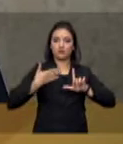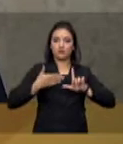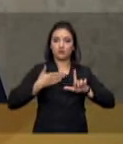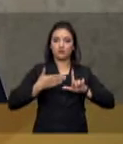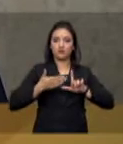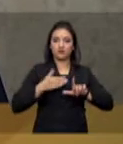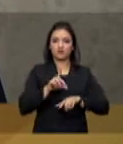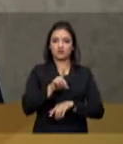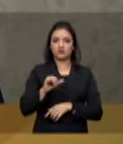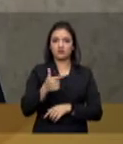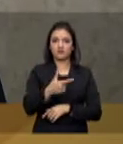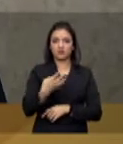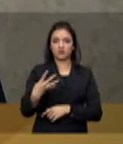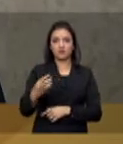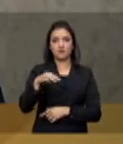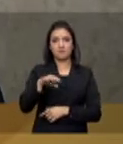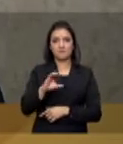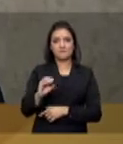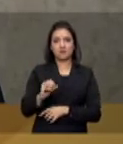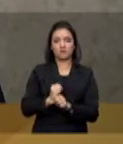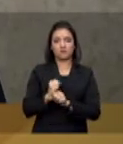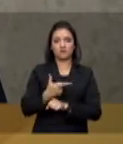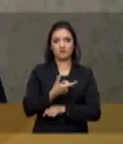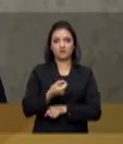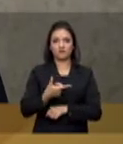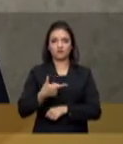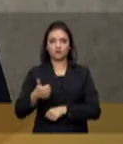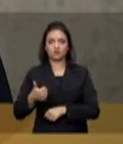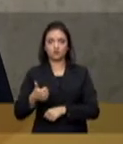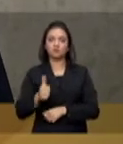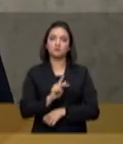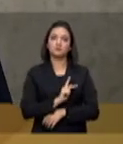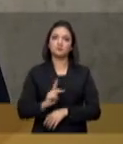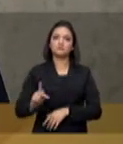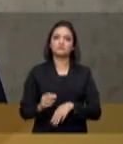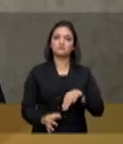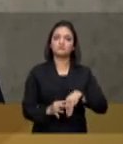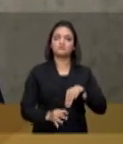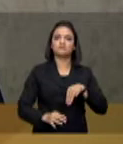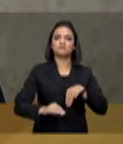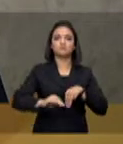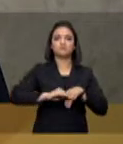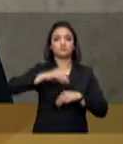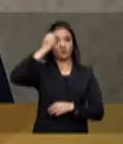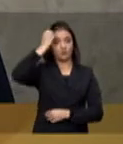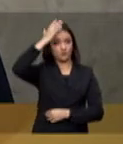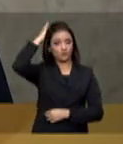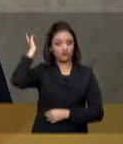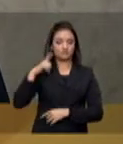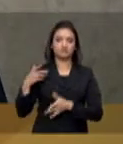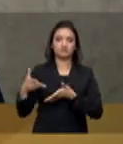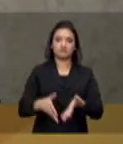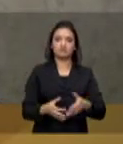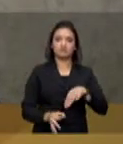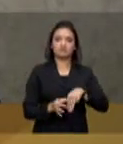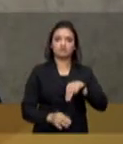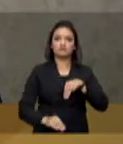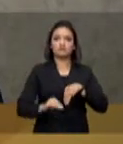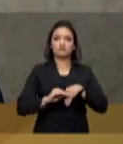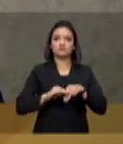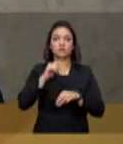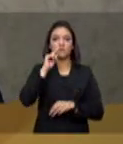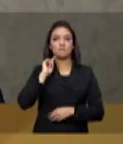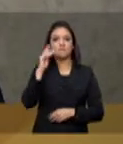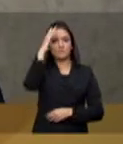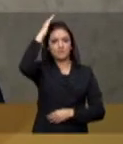videoconferência em 24 de março de 2021. Presidência do senhor ministro Luiz Fux, presentes à sessão os senhores ministros